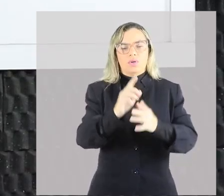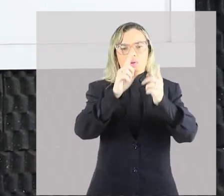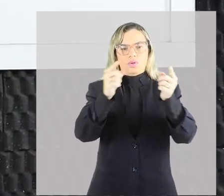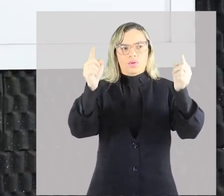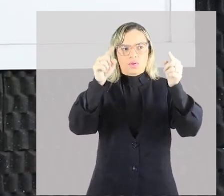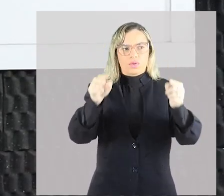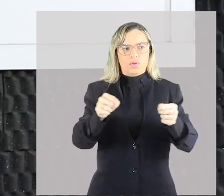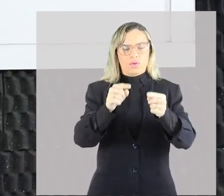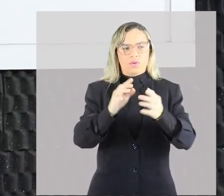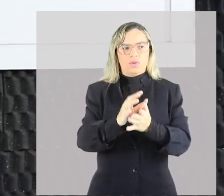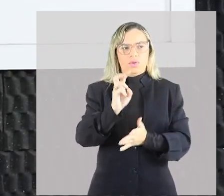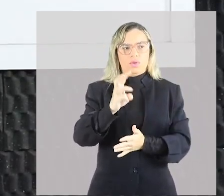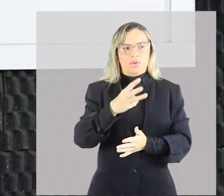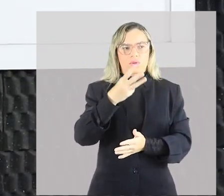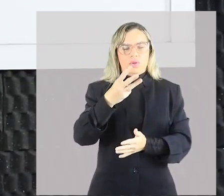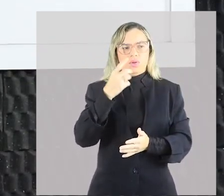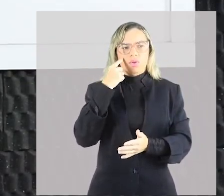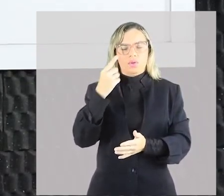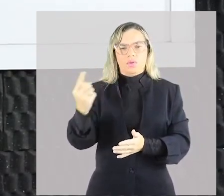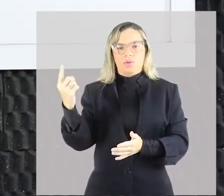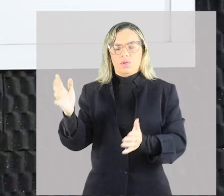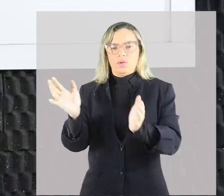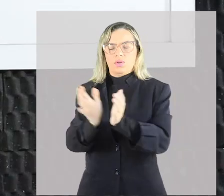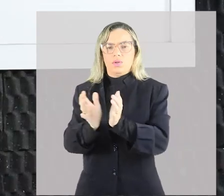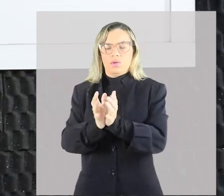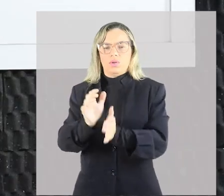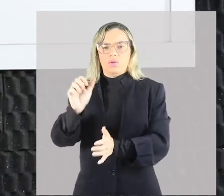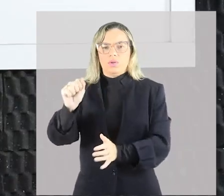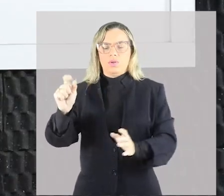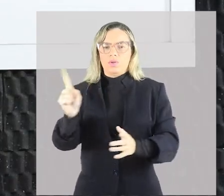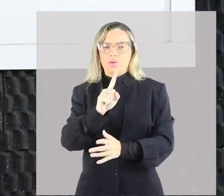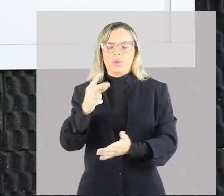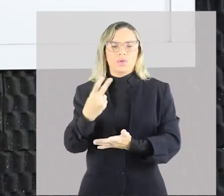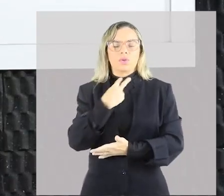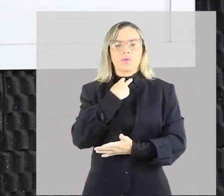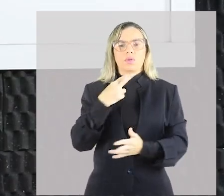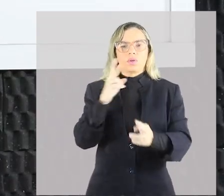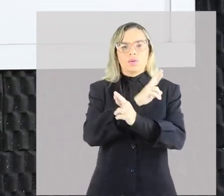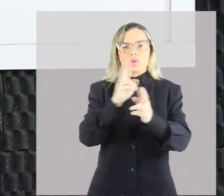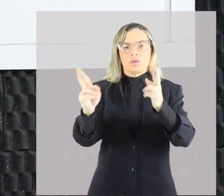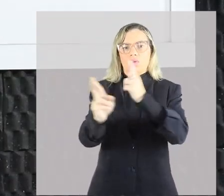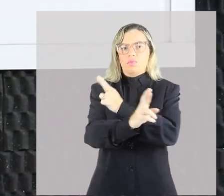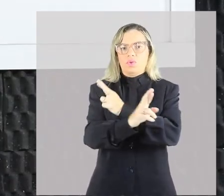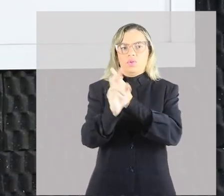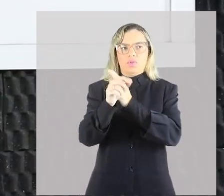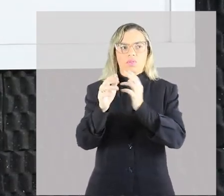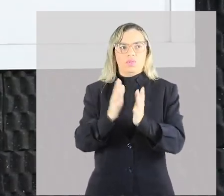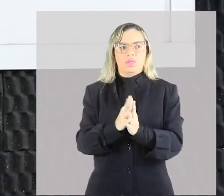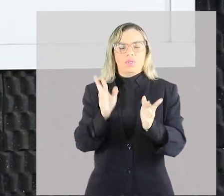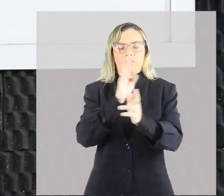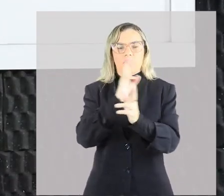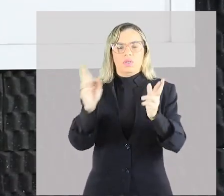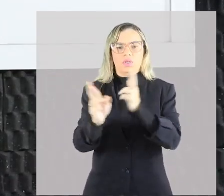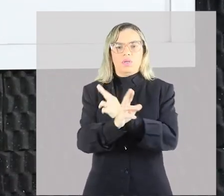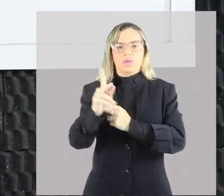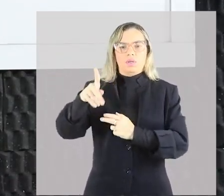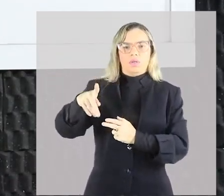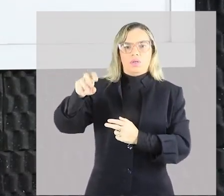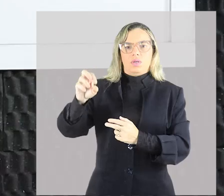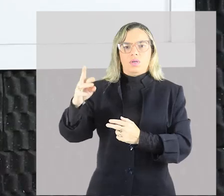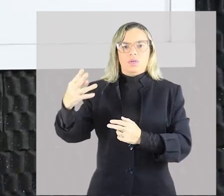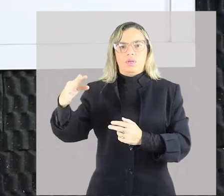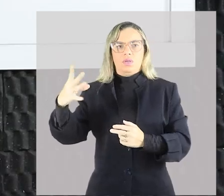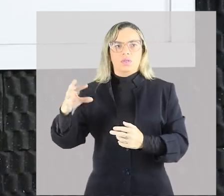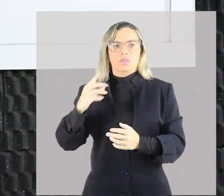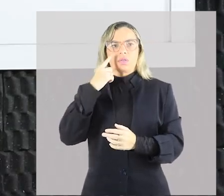se isso aqui é um conjunto e isso aqui é um conjunto, eu não posso usar a relação de pertinência. Eu terei que usar uma outra relação,